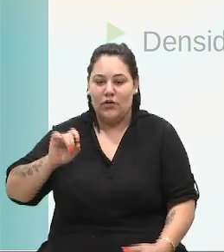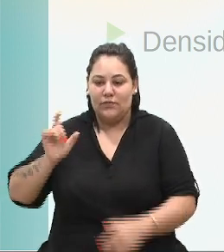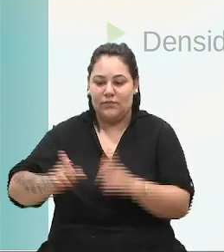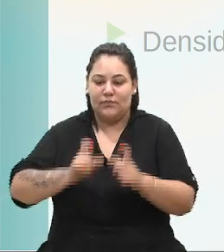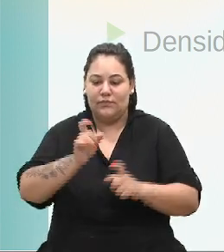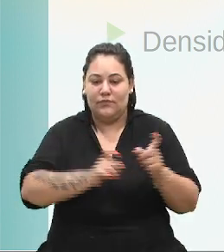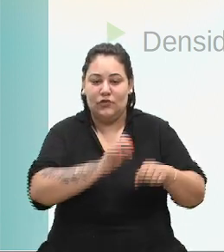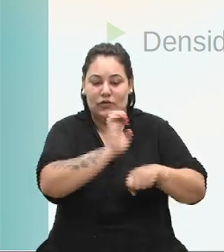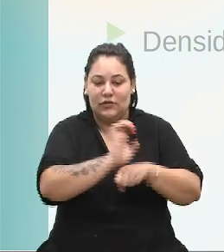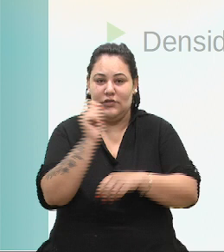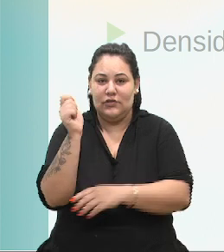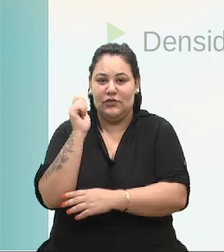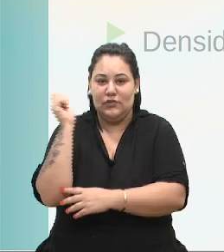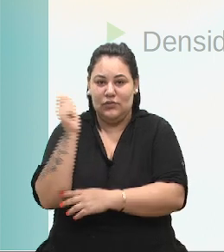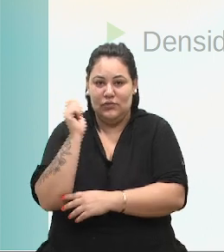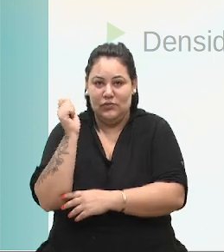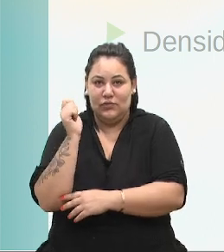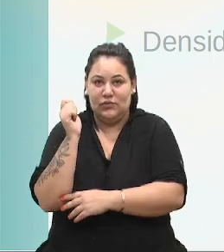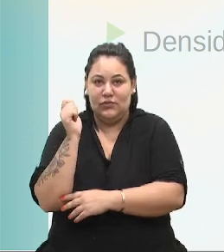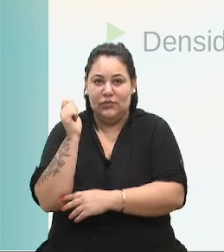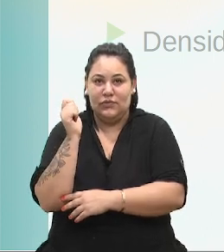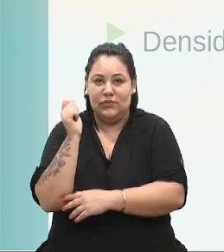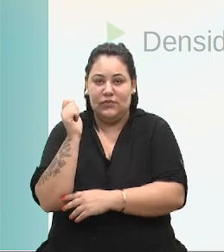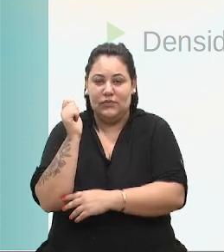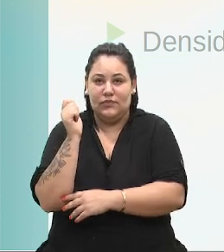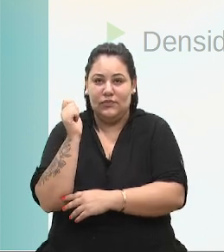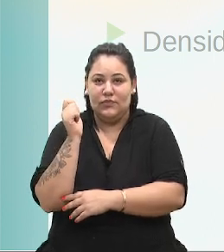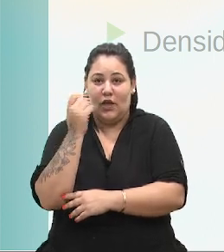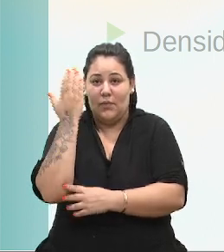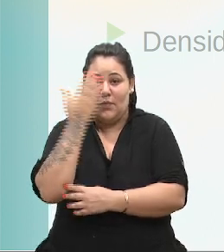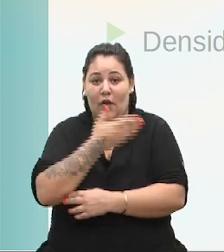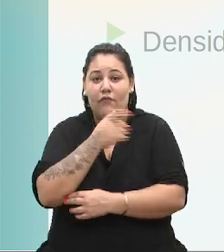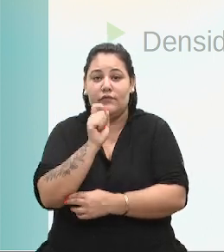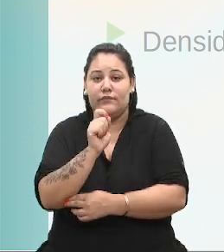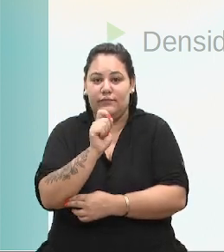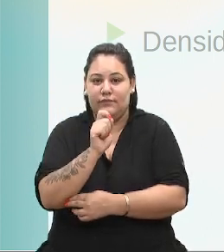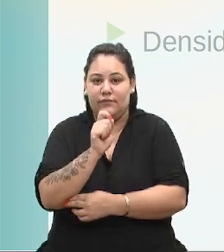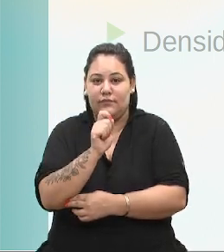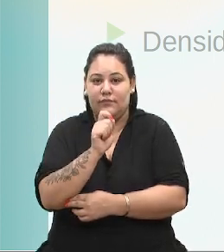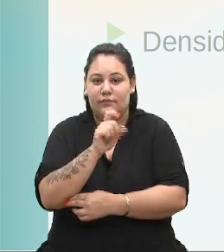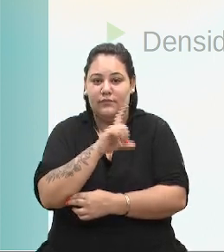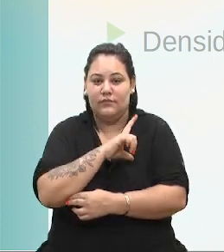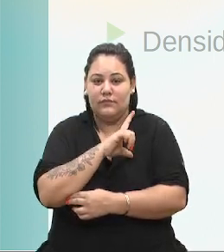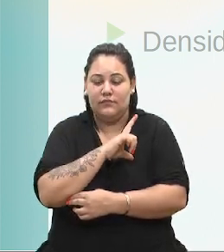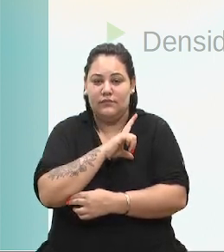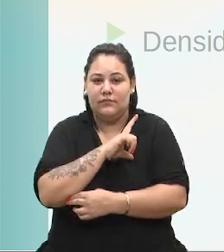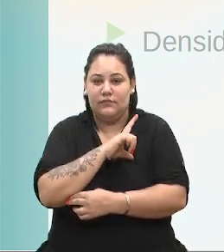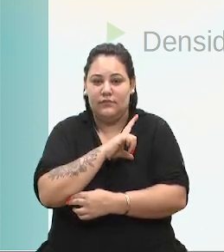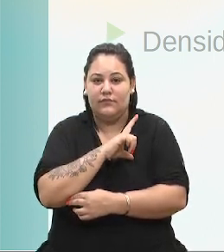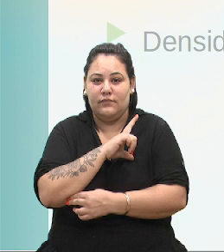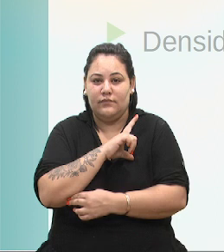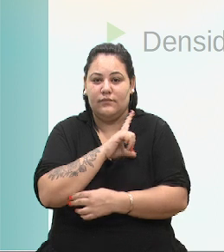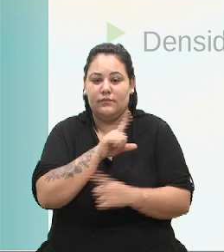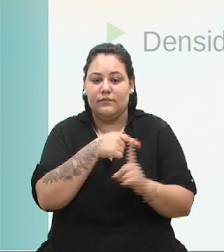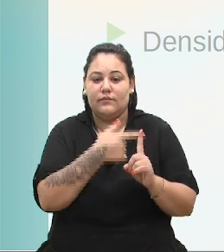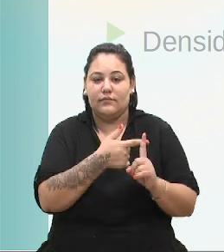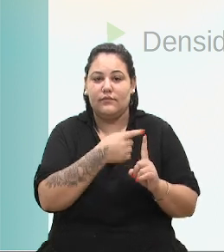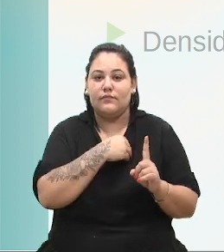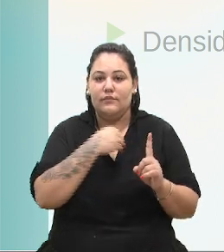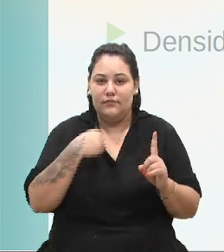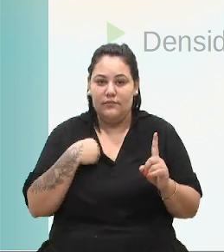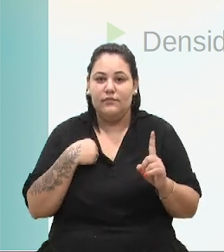estado do Rio Grande do Sul, isso vem a comprovar que nós temos mais médicos suficientes do que